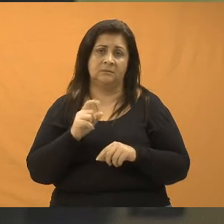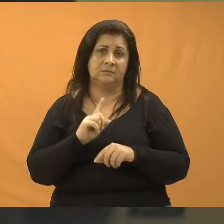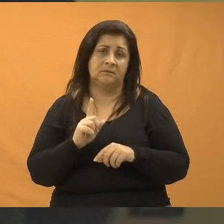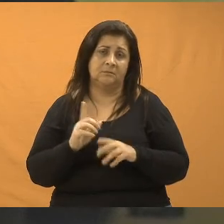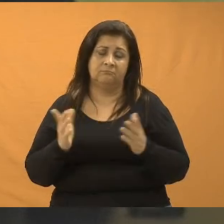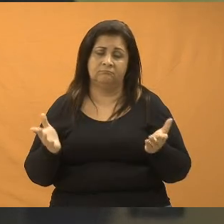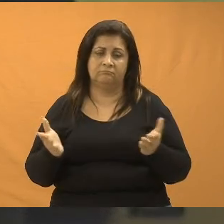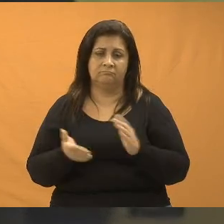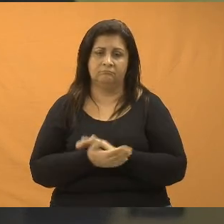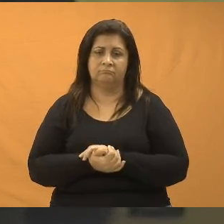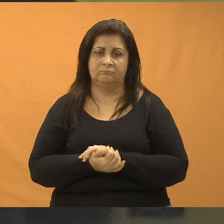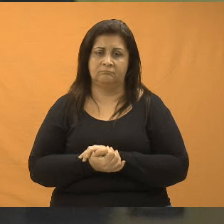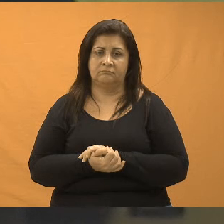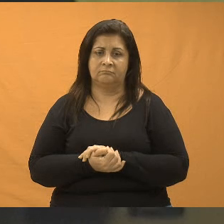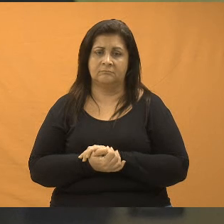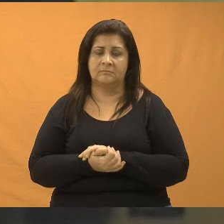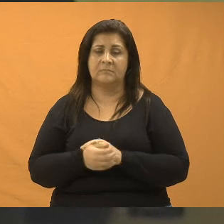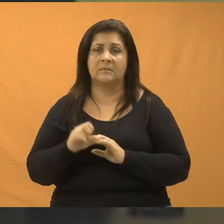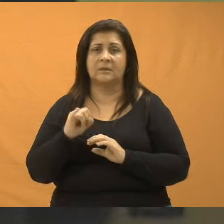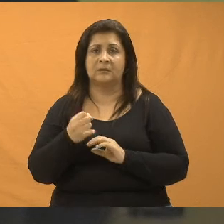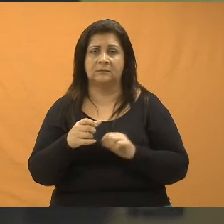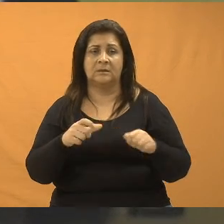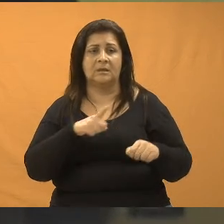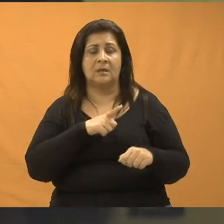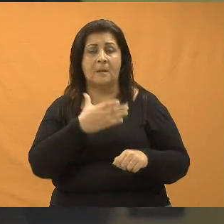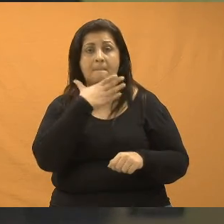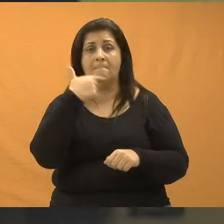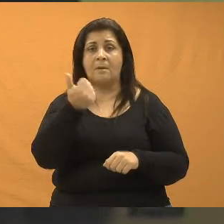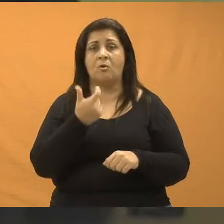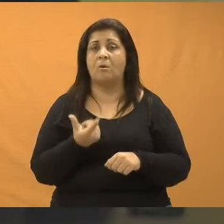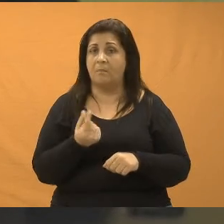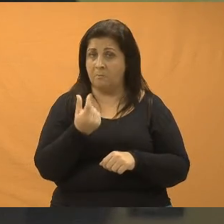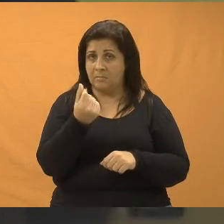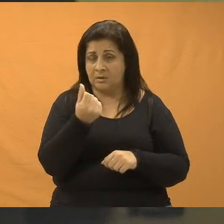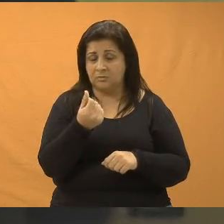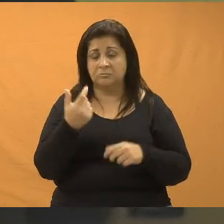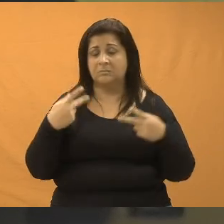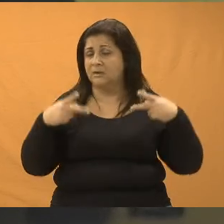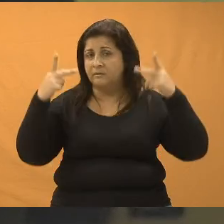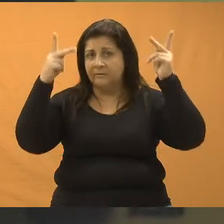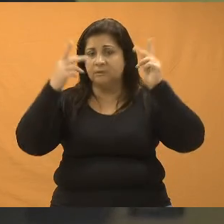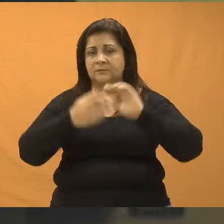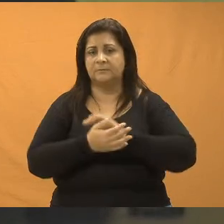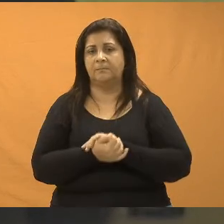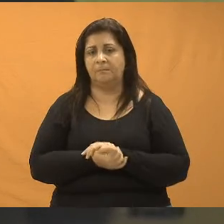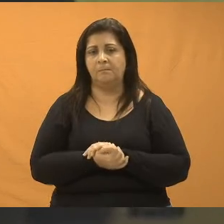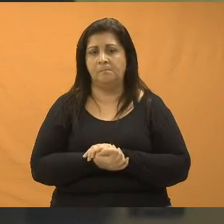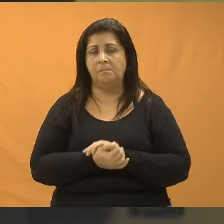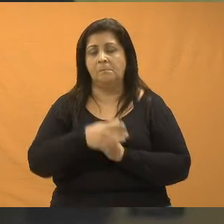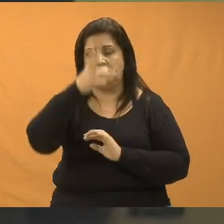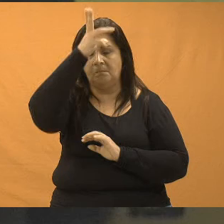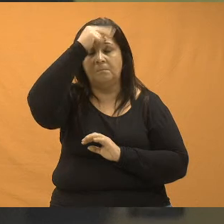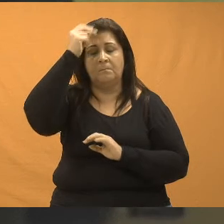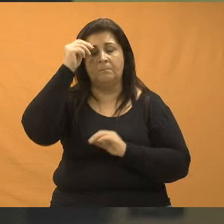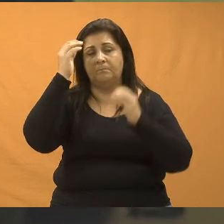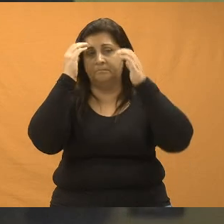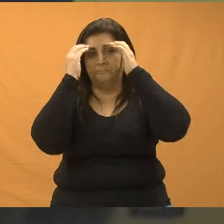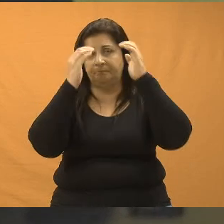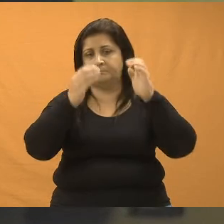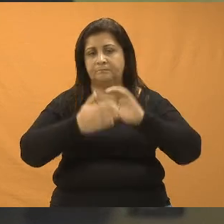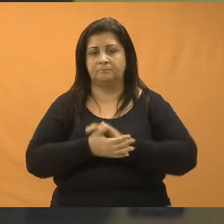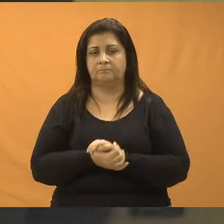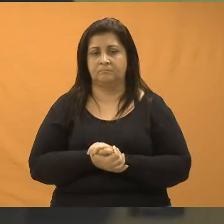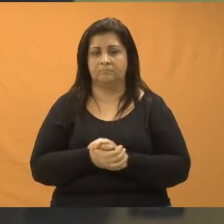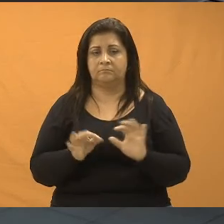contrário, se ela oferecer o menor preço e a licitação for menor preço, ela vence e a prefeitura tem que... E para a gente é